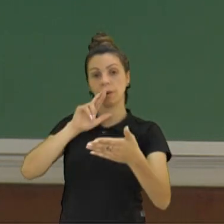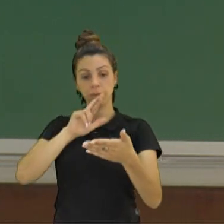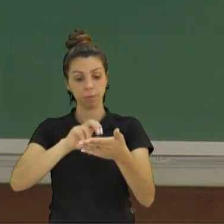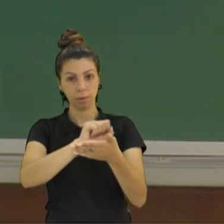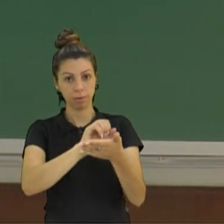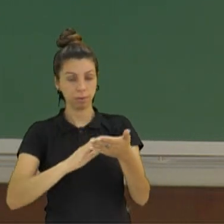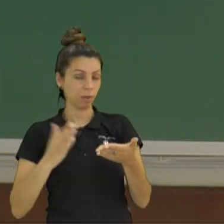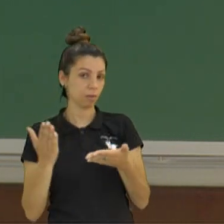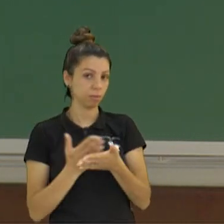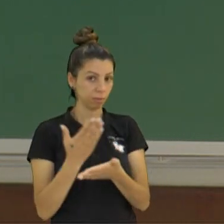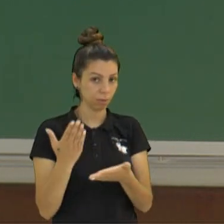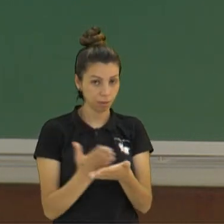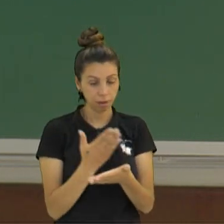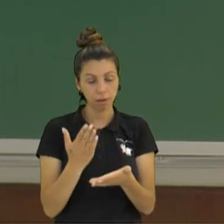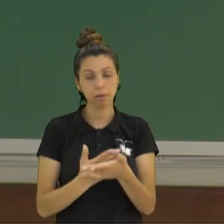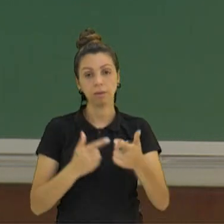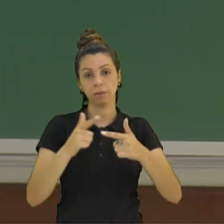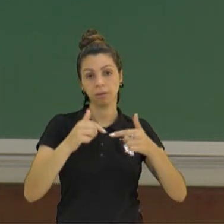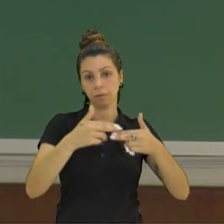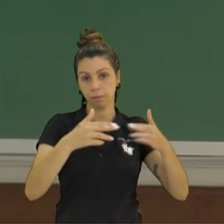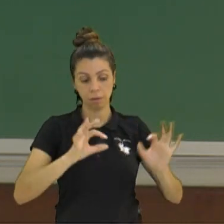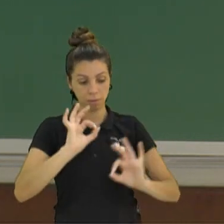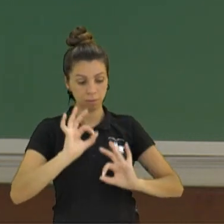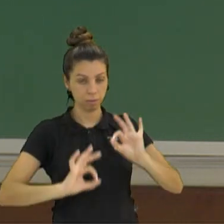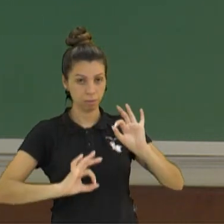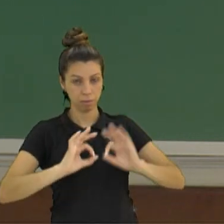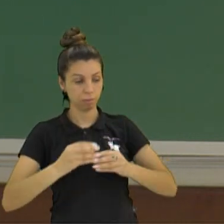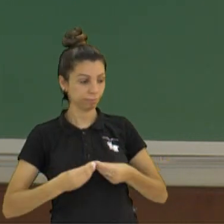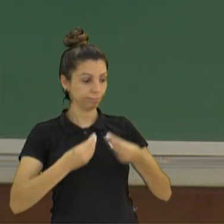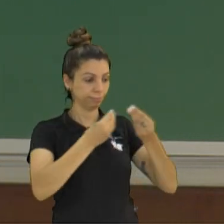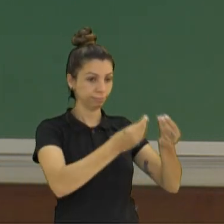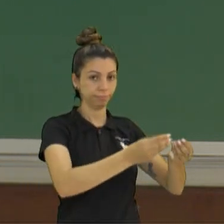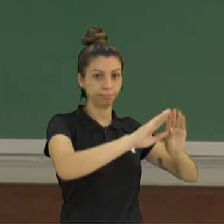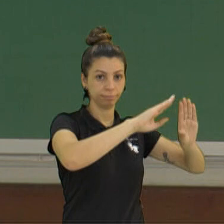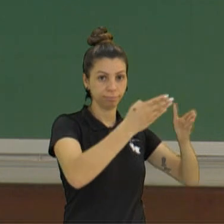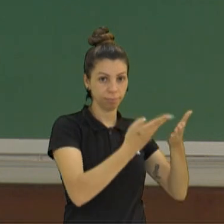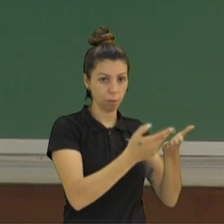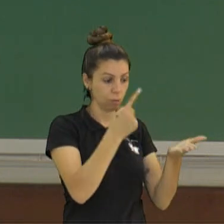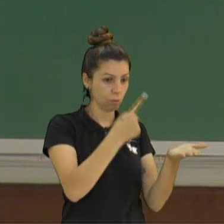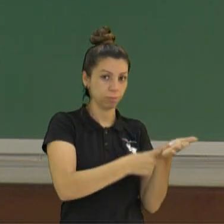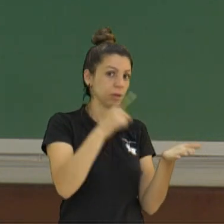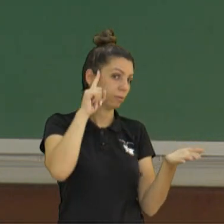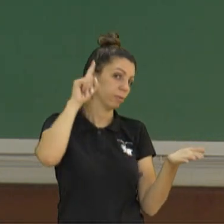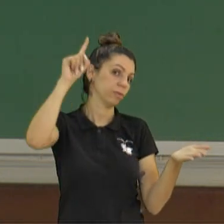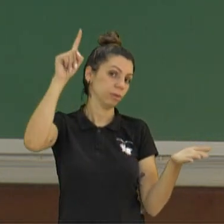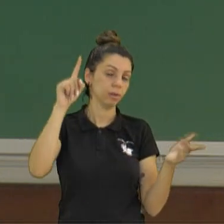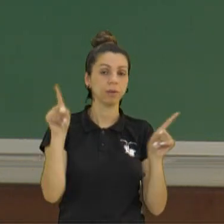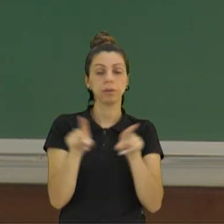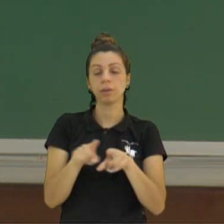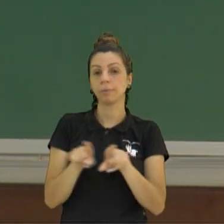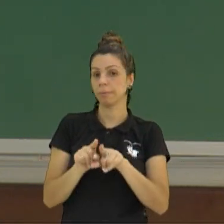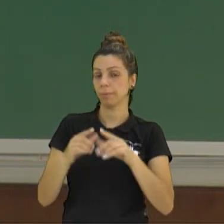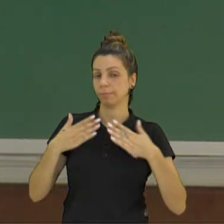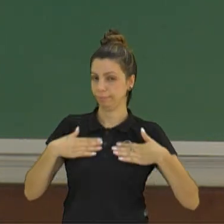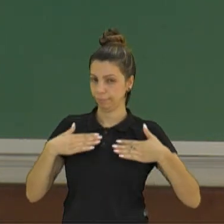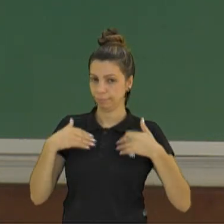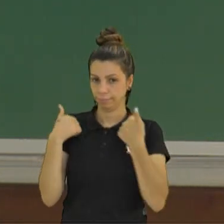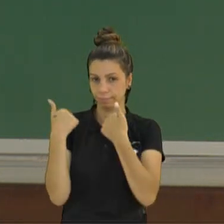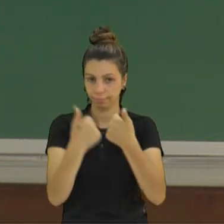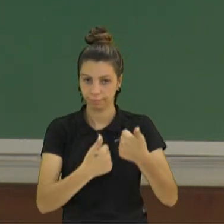caderno, deixar os kits, as trilhas pedagógicas em ordem, vai levar para a escola quando for o dia e também ficar tranquilo,